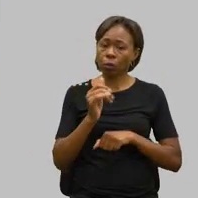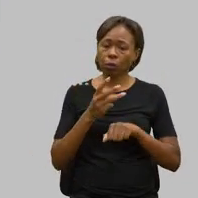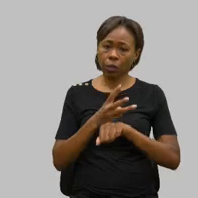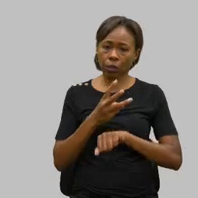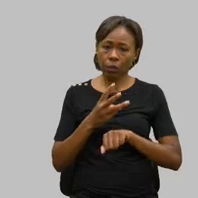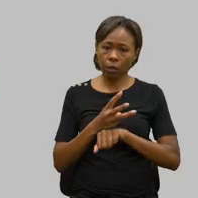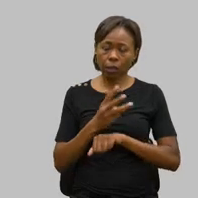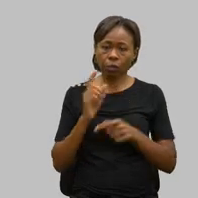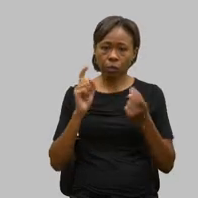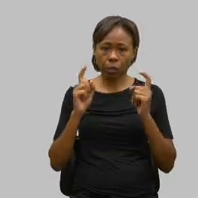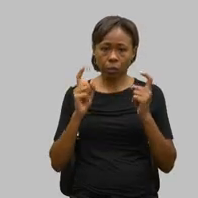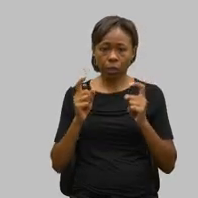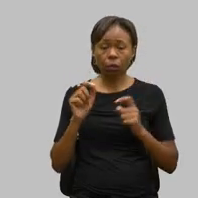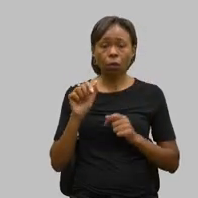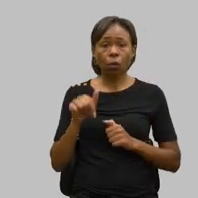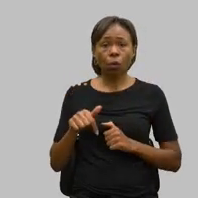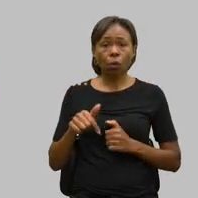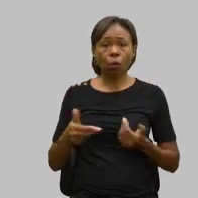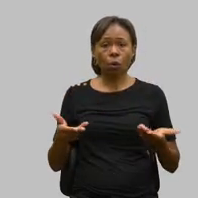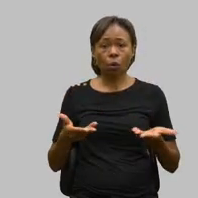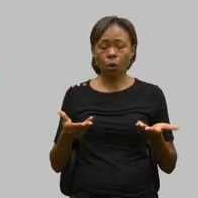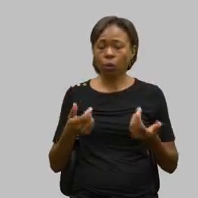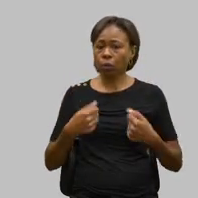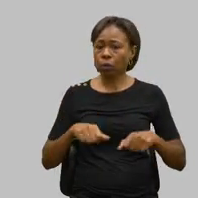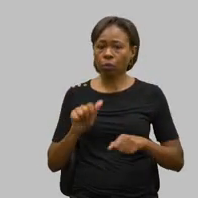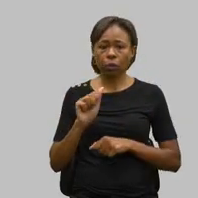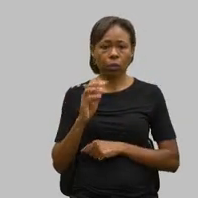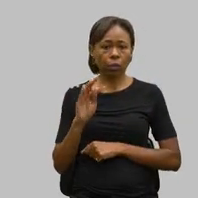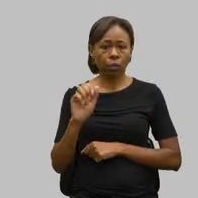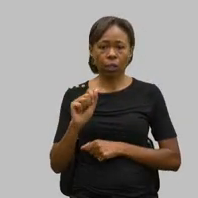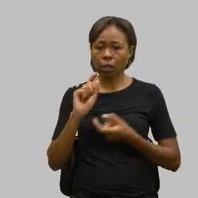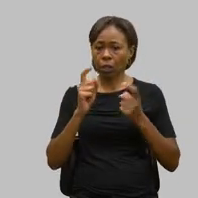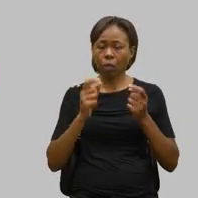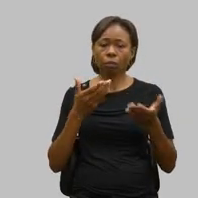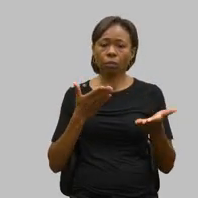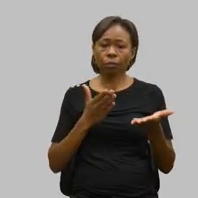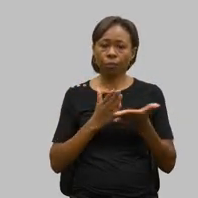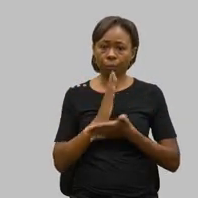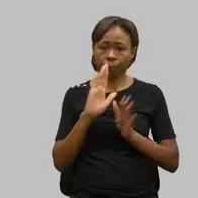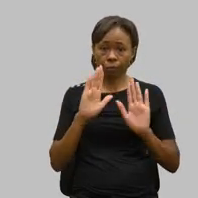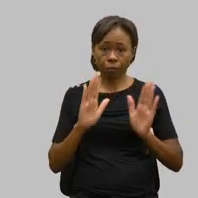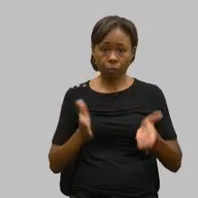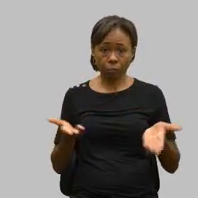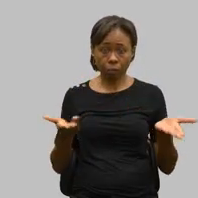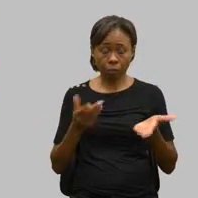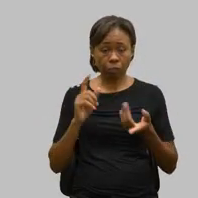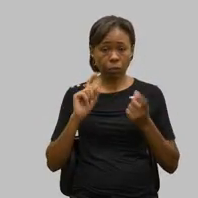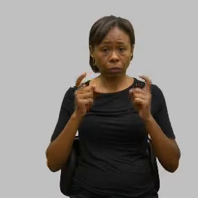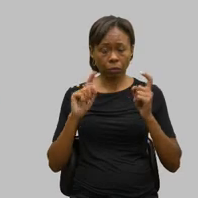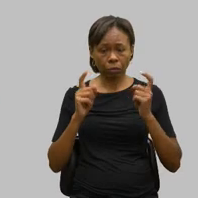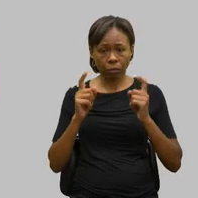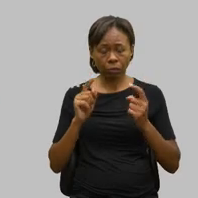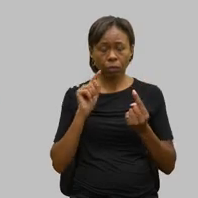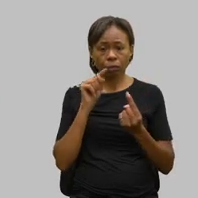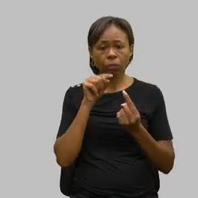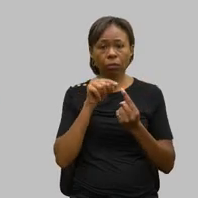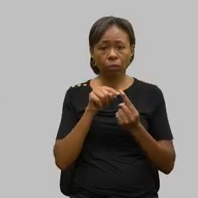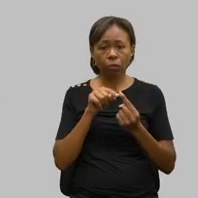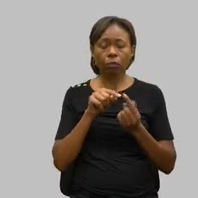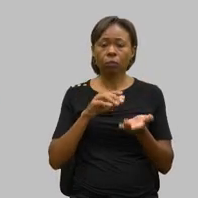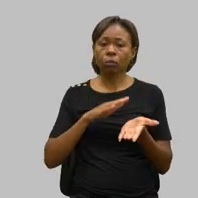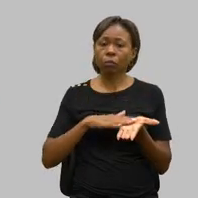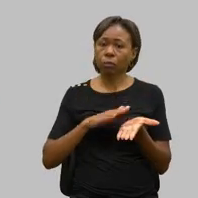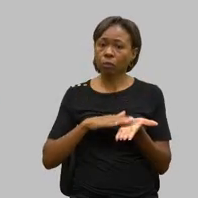primeiro do artigo 132, dispensa a leitura da ata, doa por aprovada. Essa reunião se destina a receber a prestação de